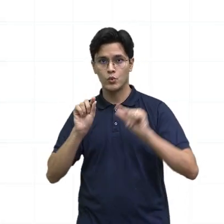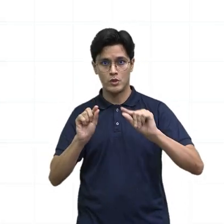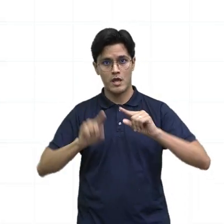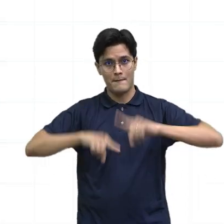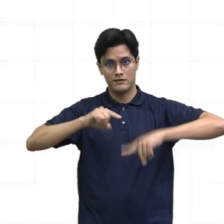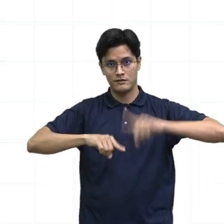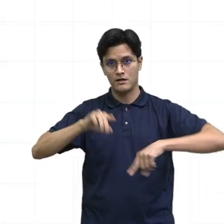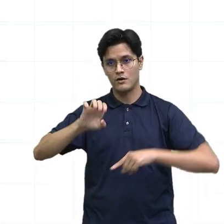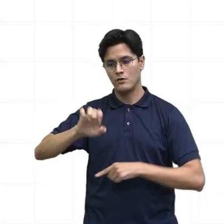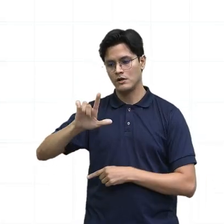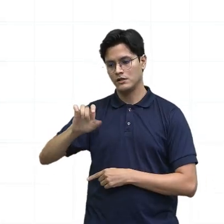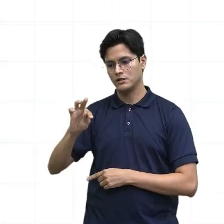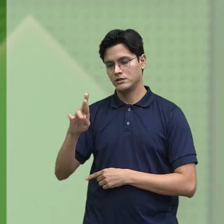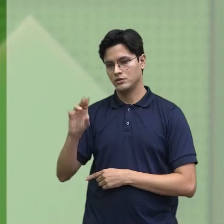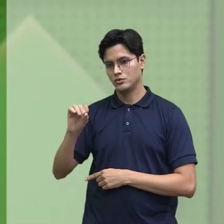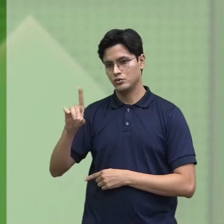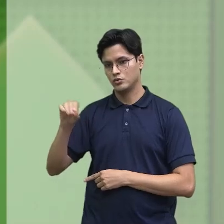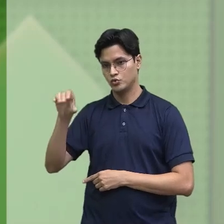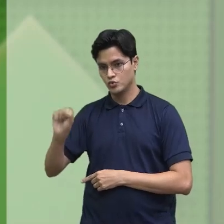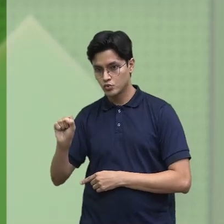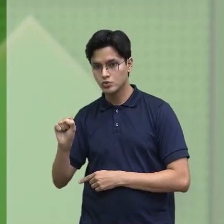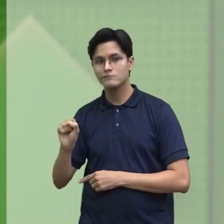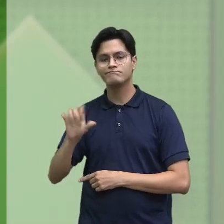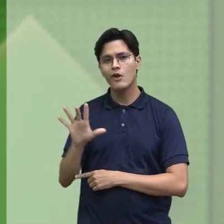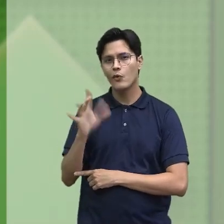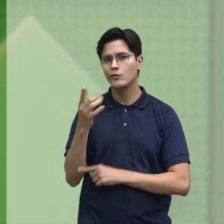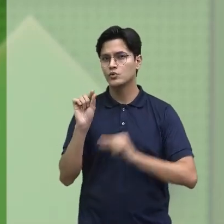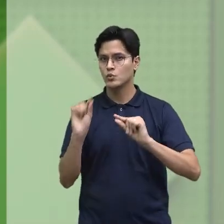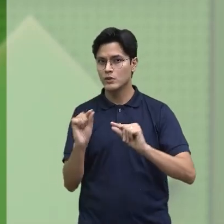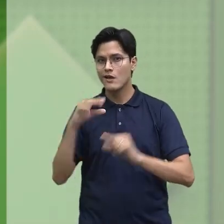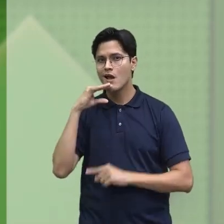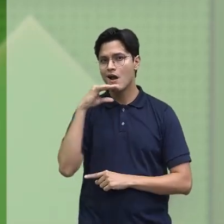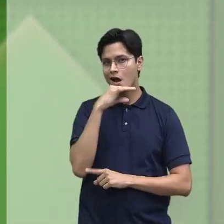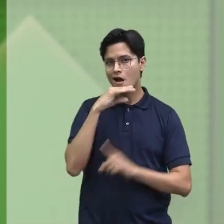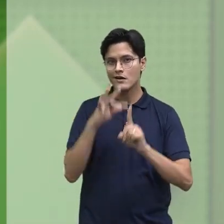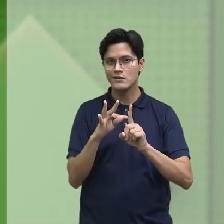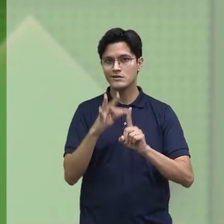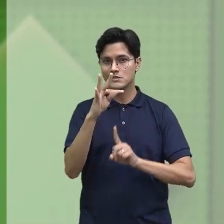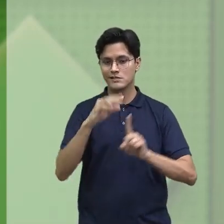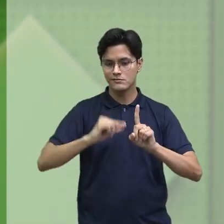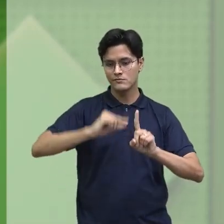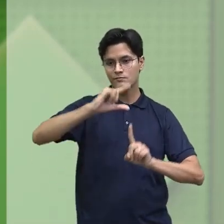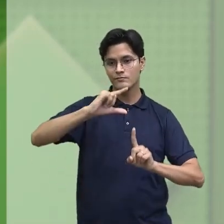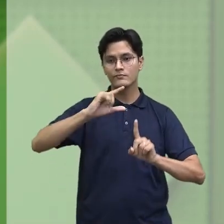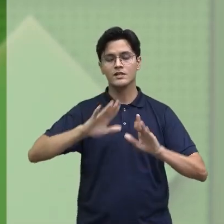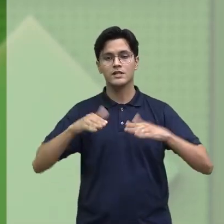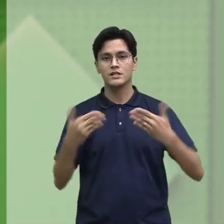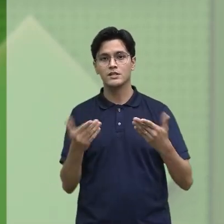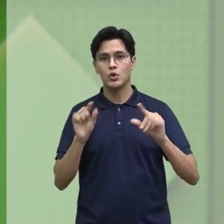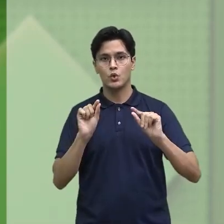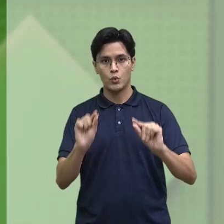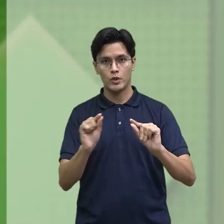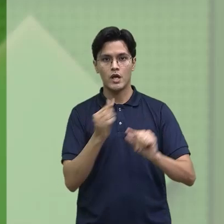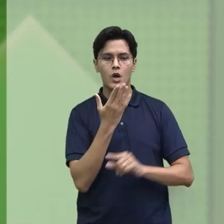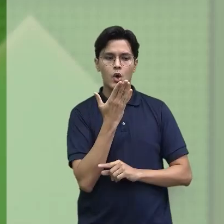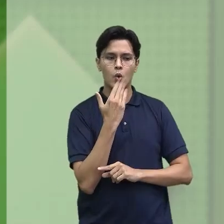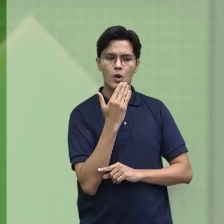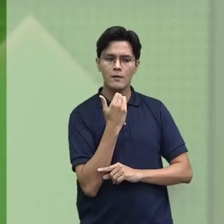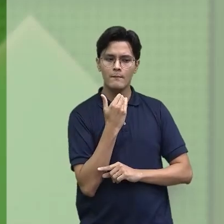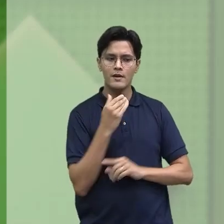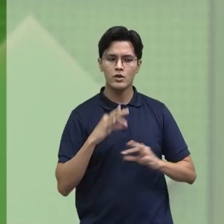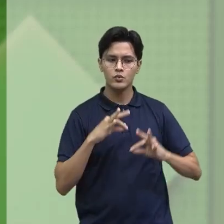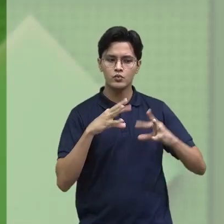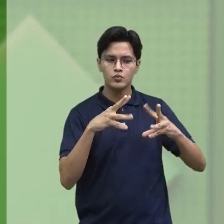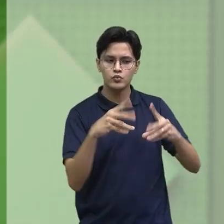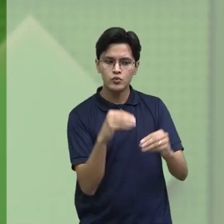né, vai acontecer esse aquecimento, e esse aquecimento ele vai pegar, né, todo aquele alimento por inteiro.